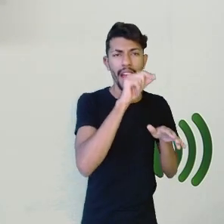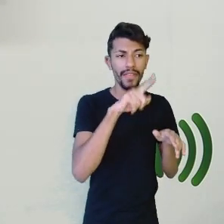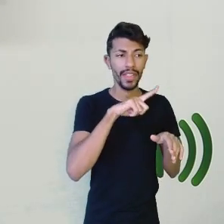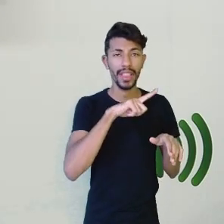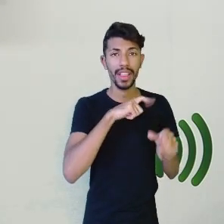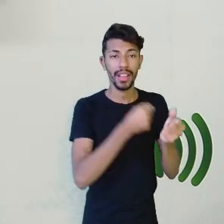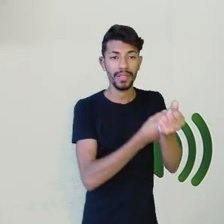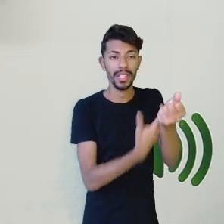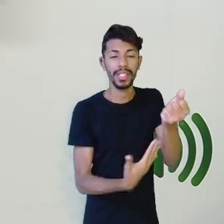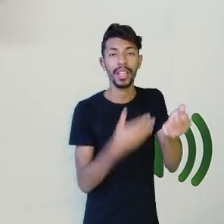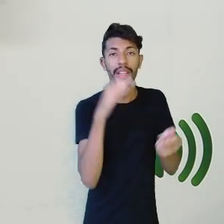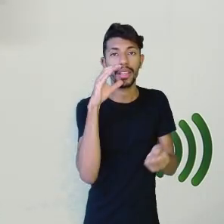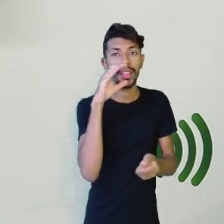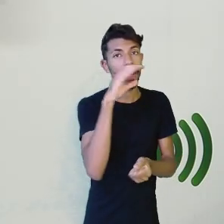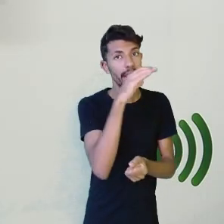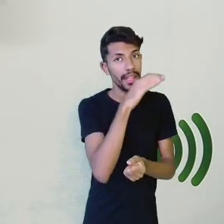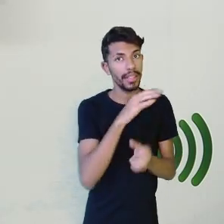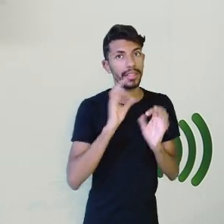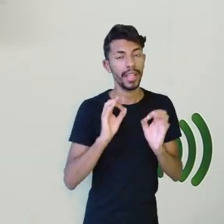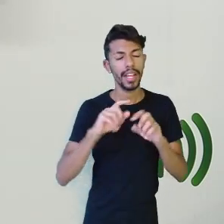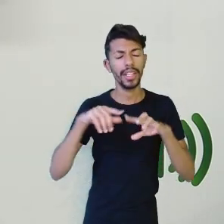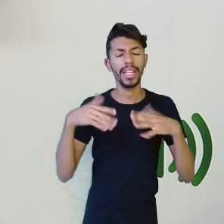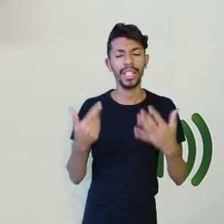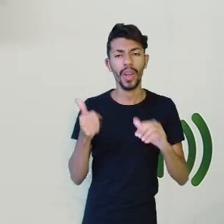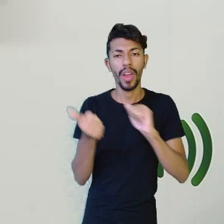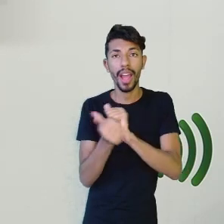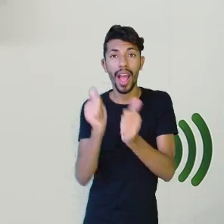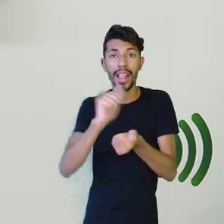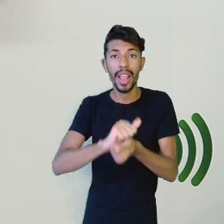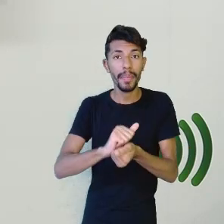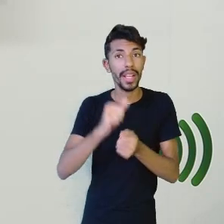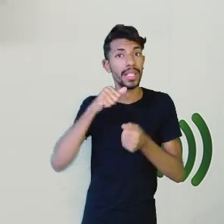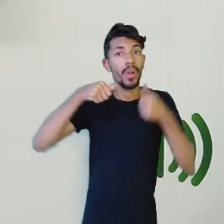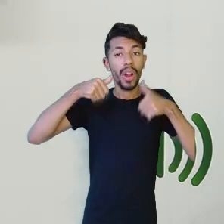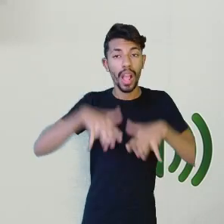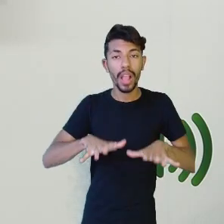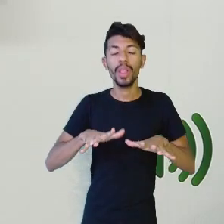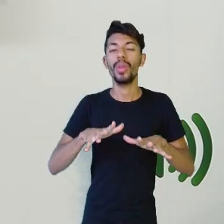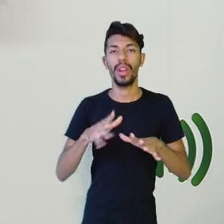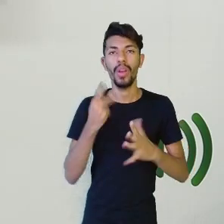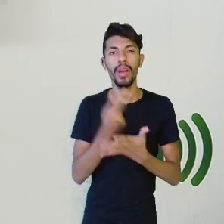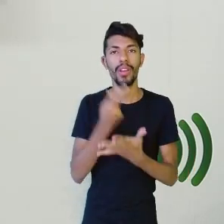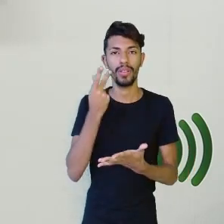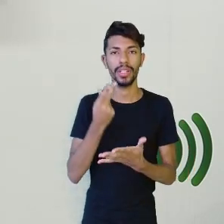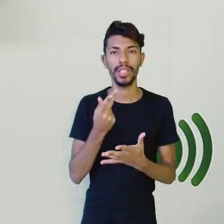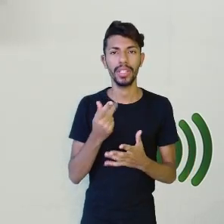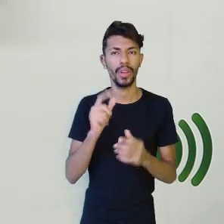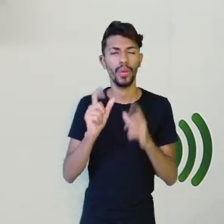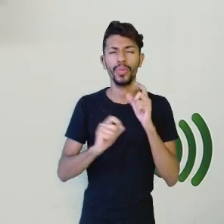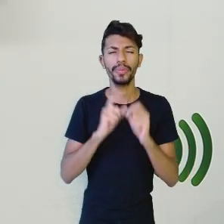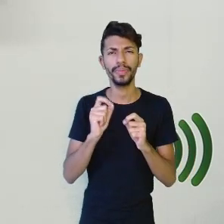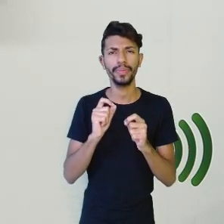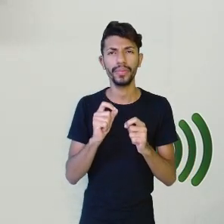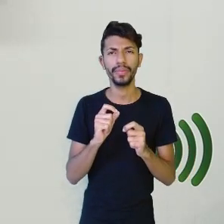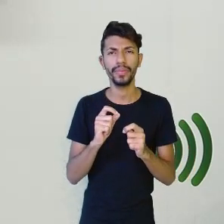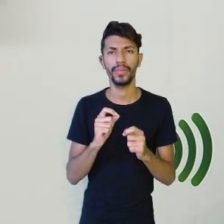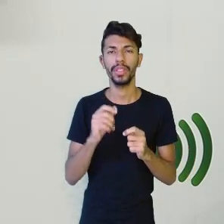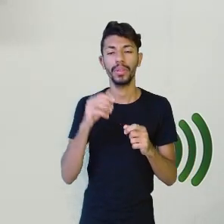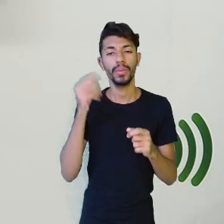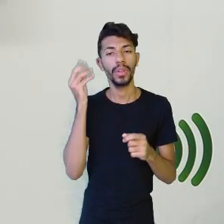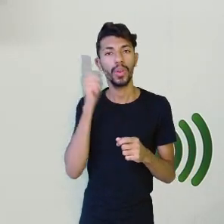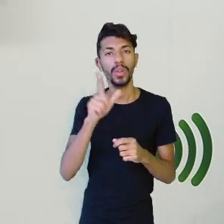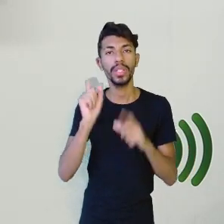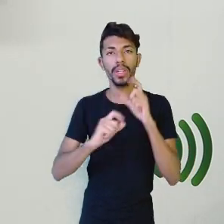tempo. Né? A questão da adaptação, a questão das mudanças naturais que os seres passam para poder sobreviverem